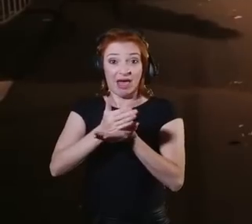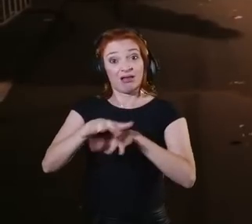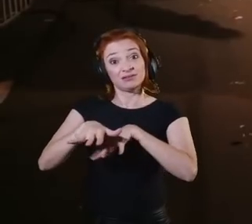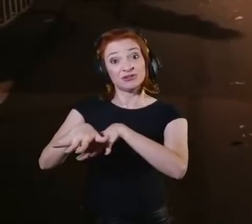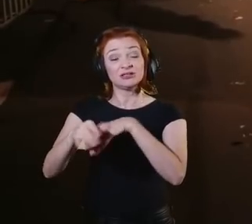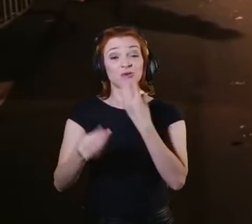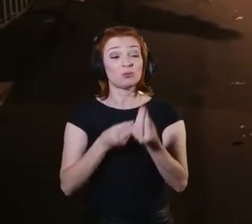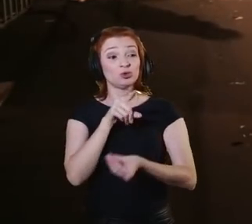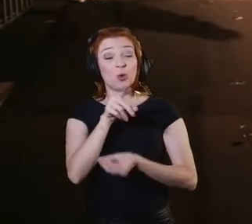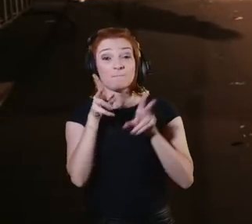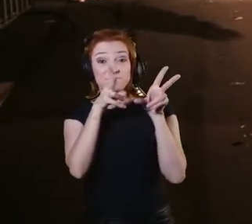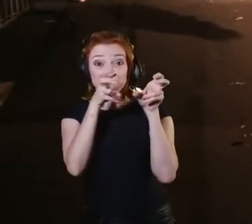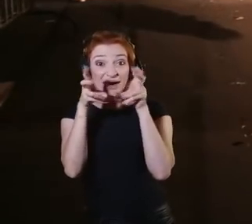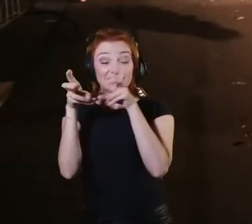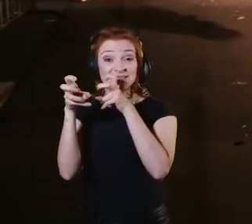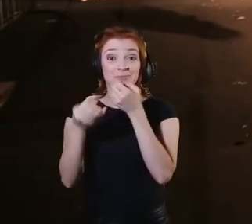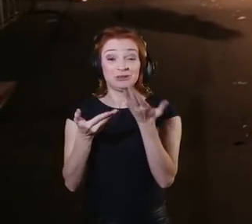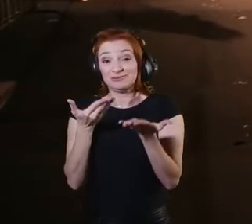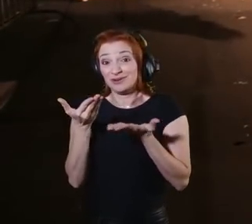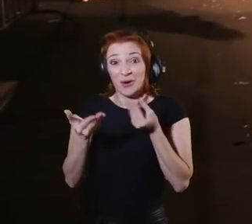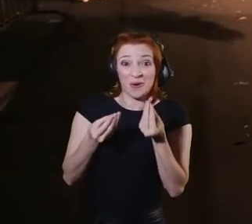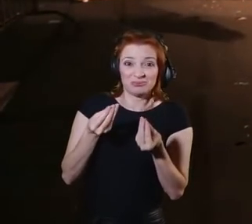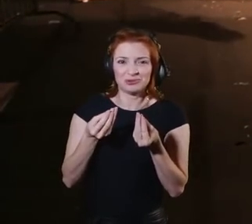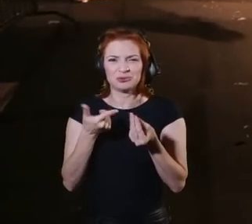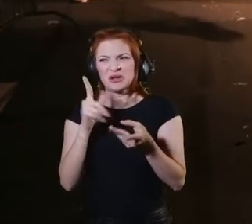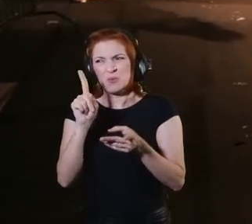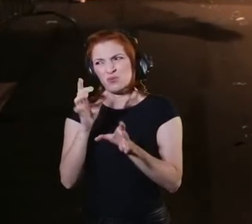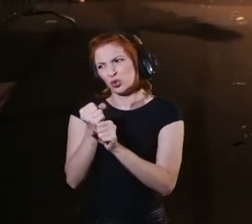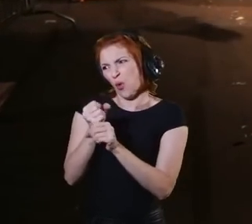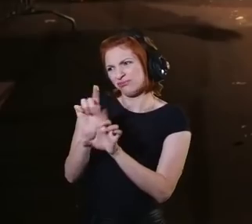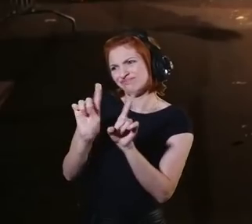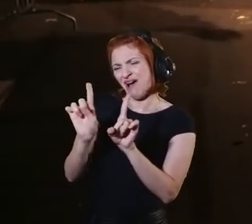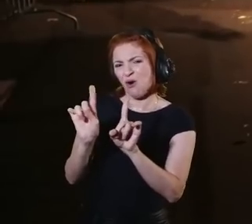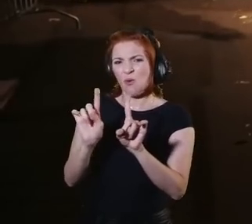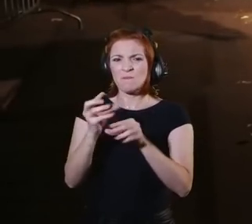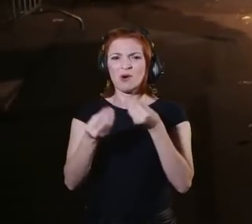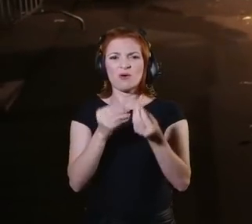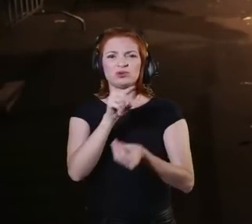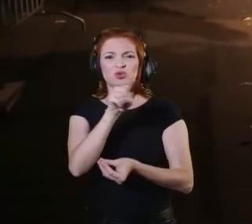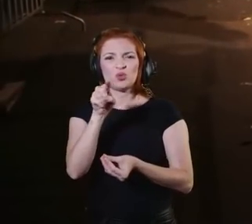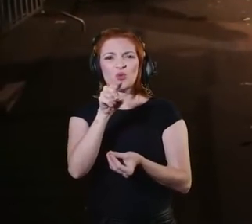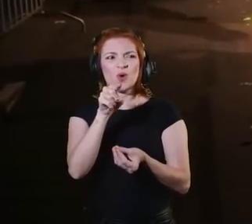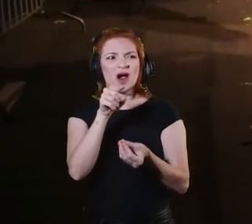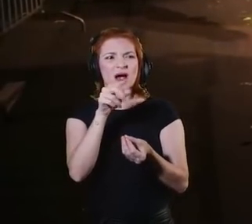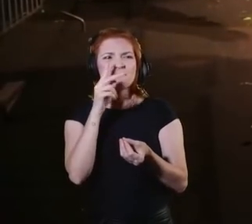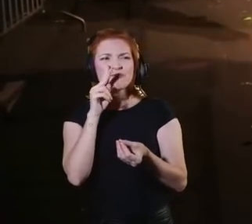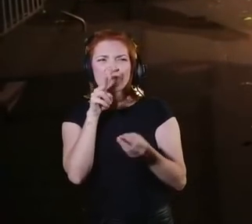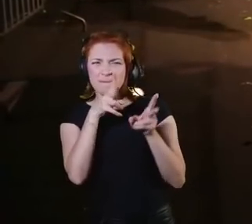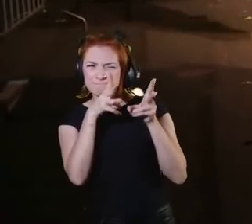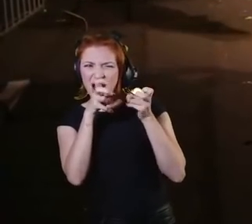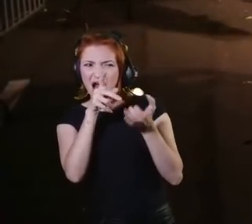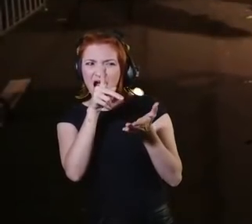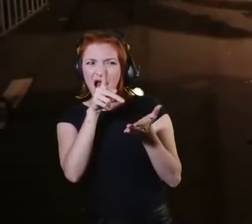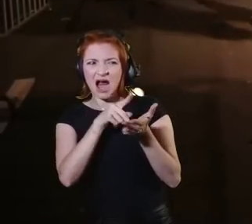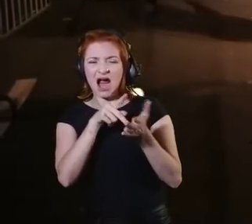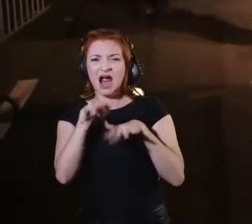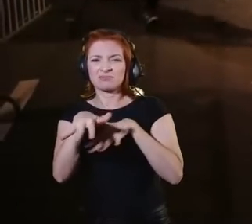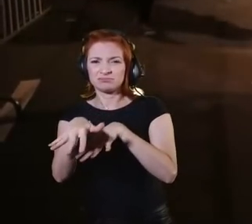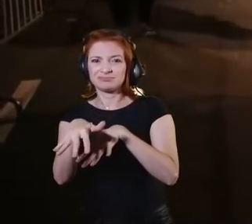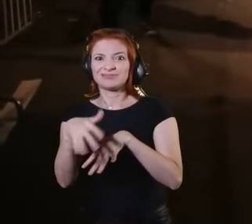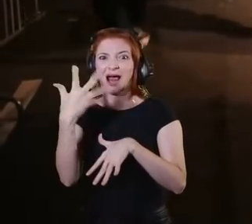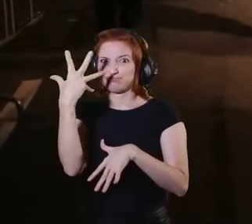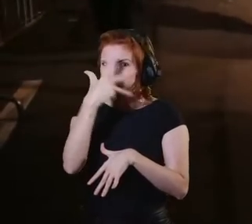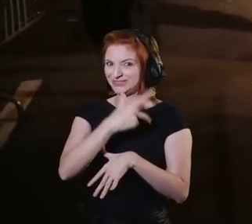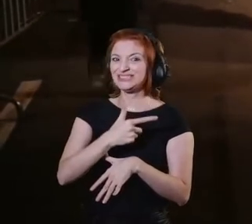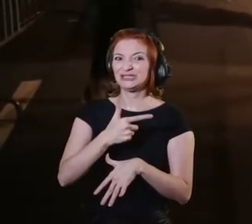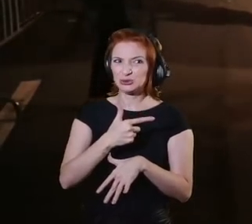é que é a tua percepção enquanto, não diria nota, mas a tua realidade para o desfile de hoje? Tá muito bonito, né?